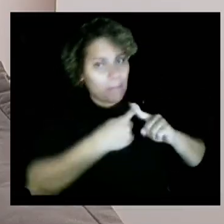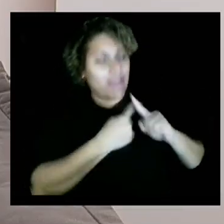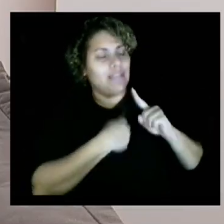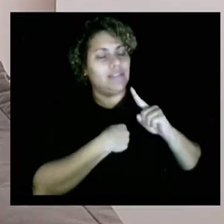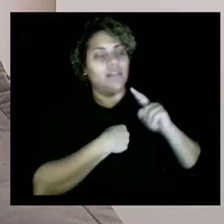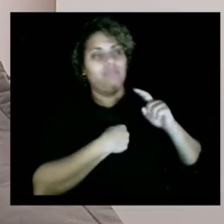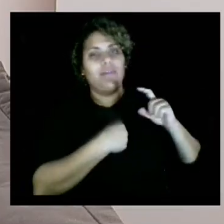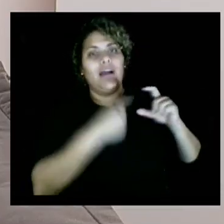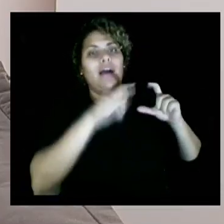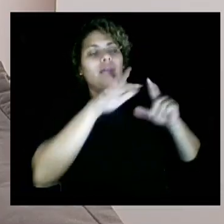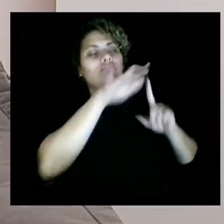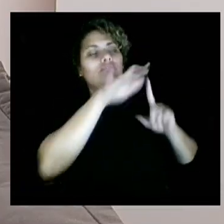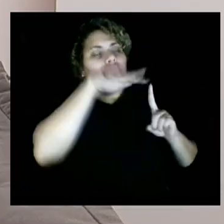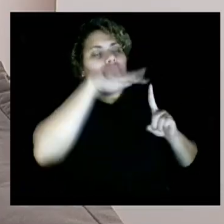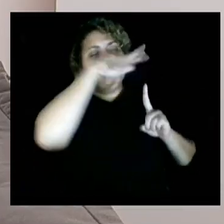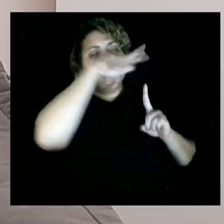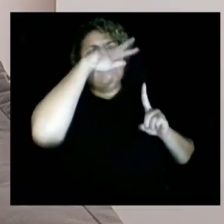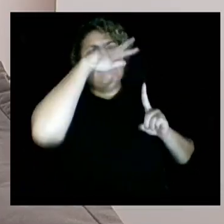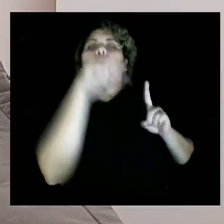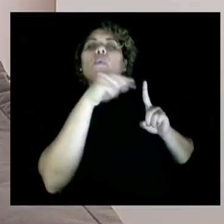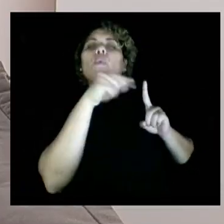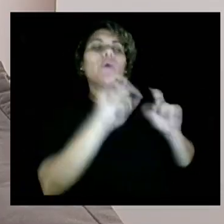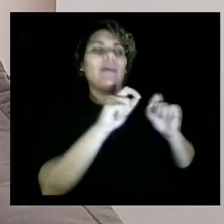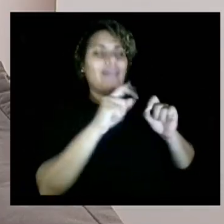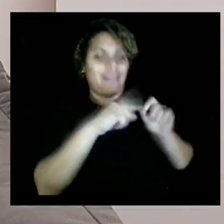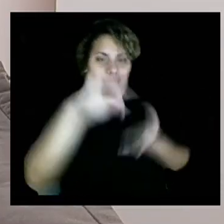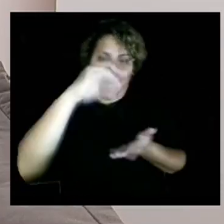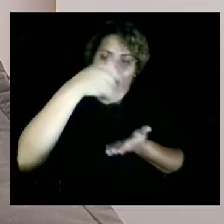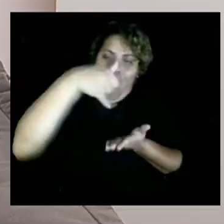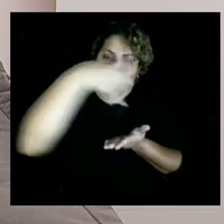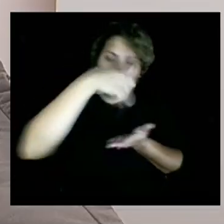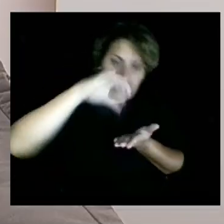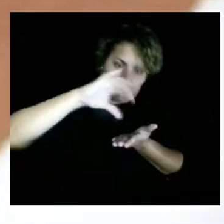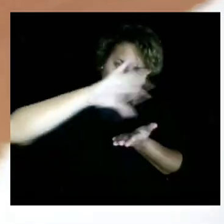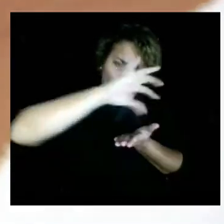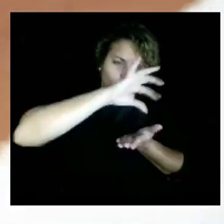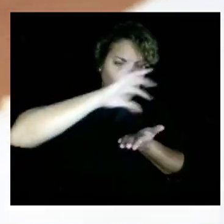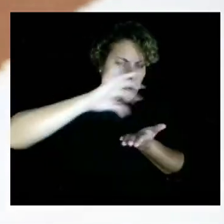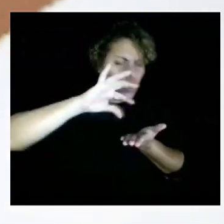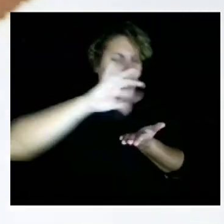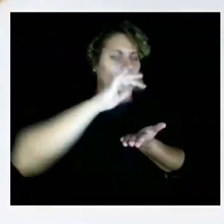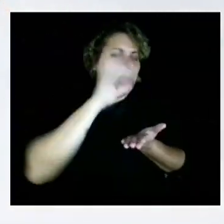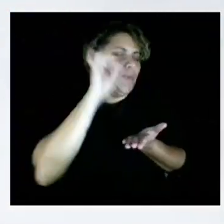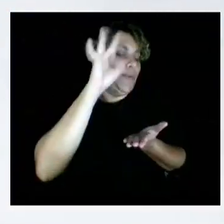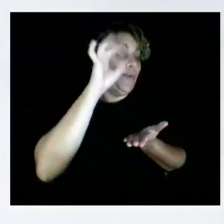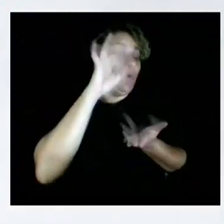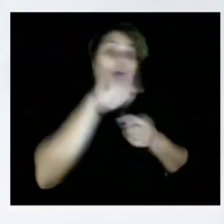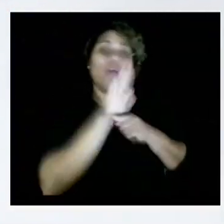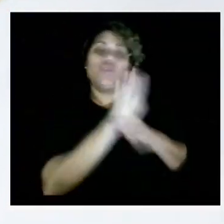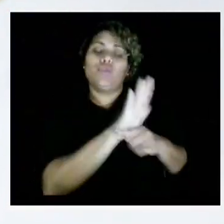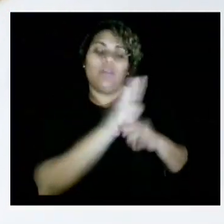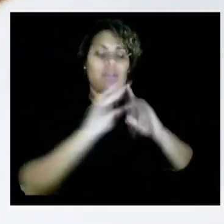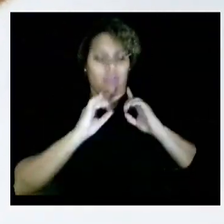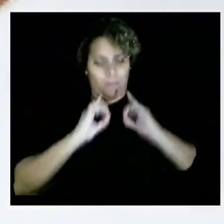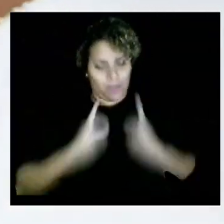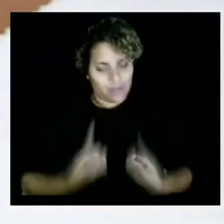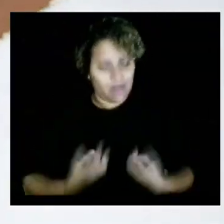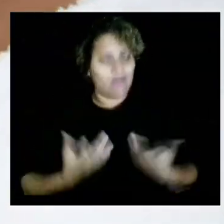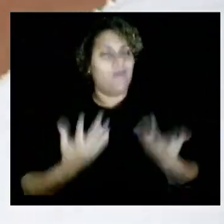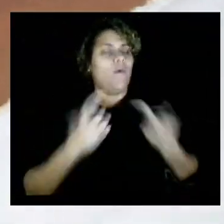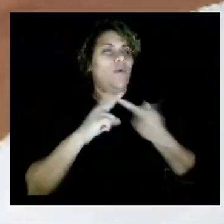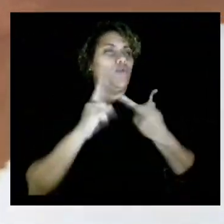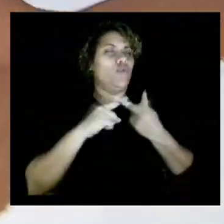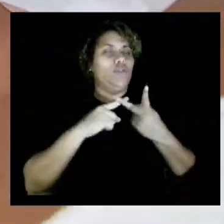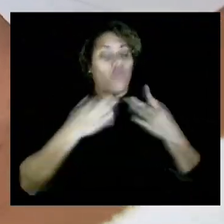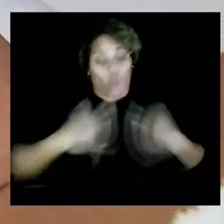de ansiedade, de insônia, alívio de dores. E a aurículo é um tratamento que a gente faz na orelha, porque na orelha nós temos